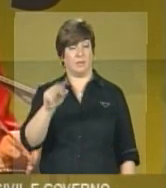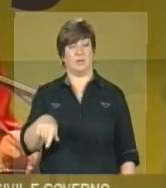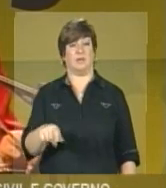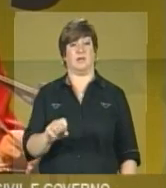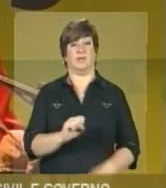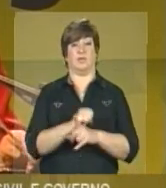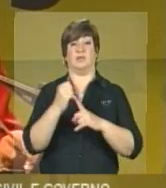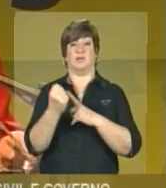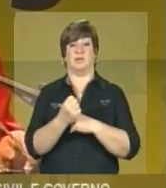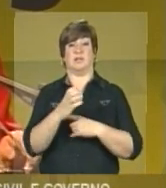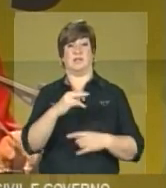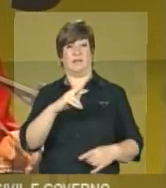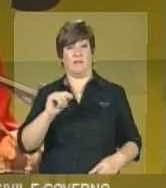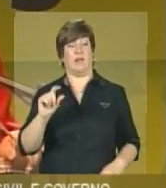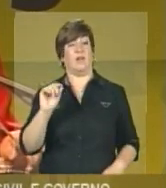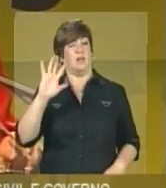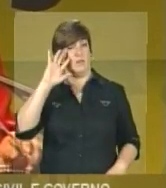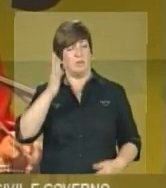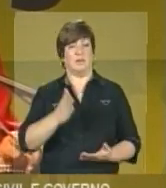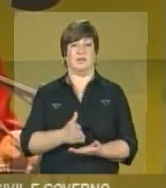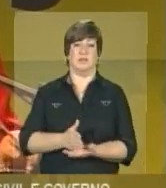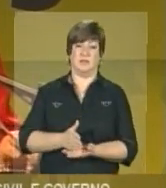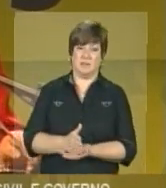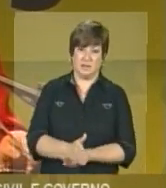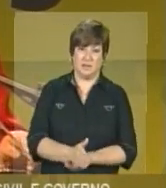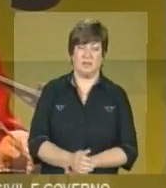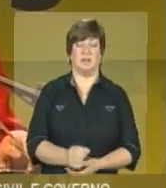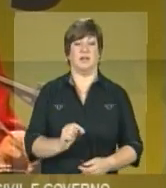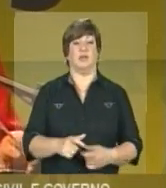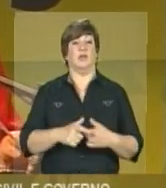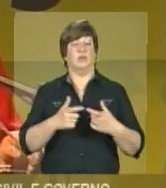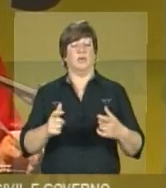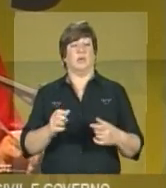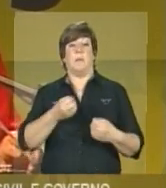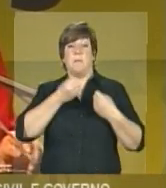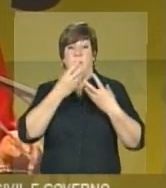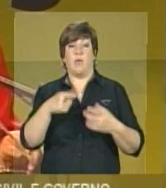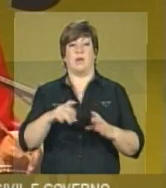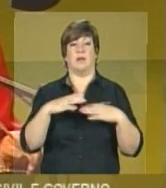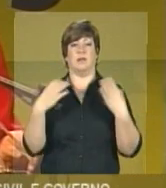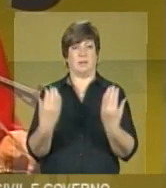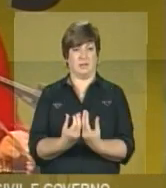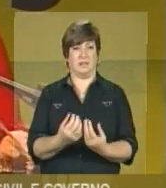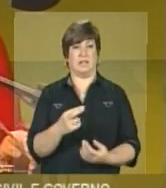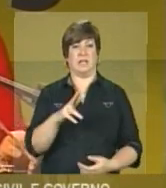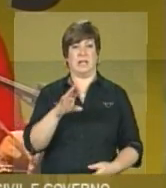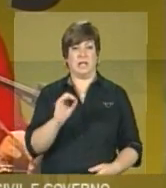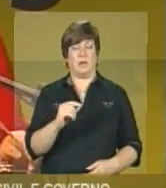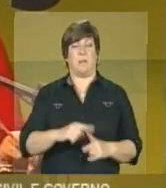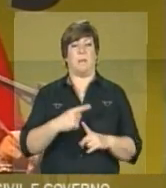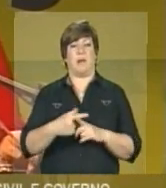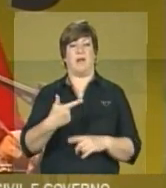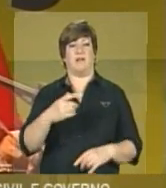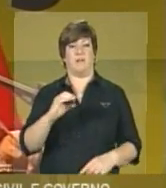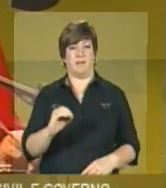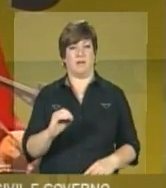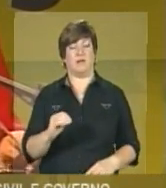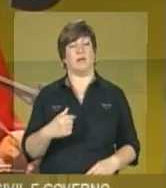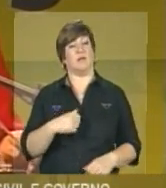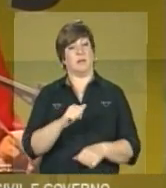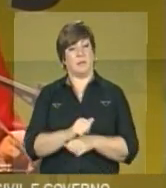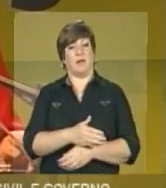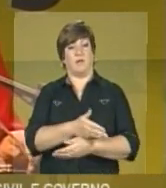civil será determinante para o êxito da Rio Mais 20, conto com a mobilização,